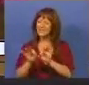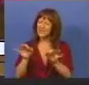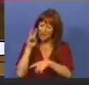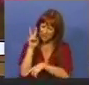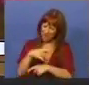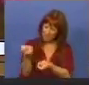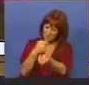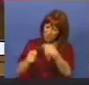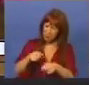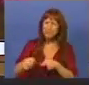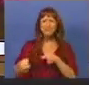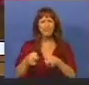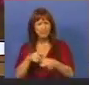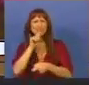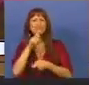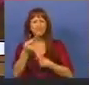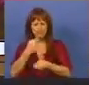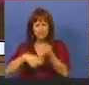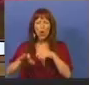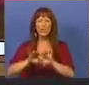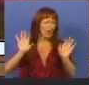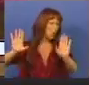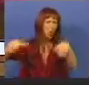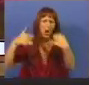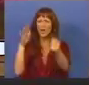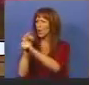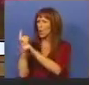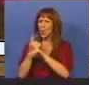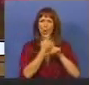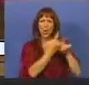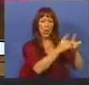mercadoria gerível comercialmente como qualquer outra,